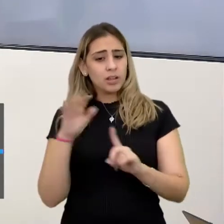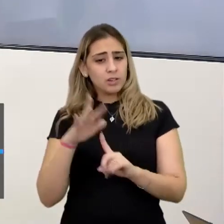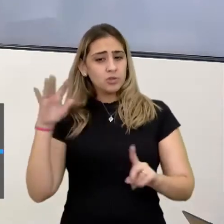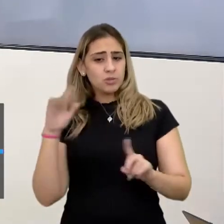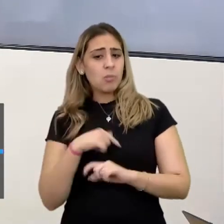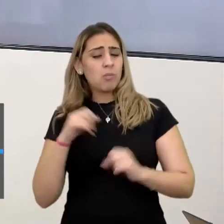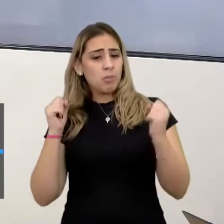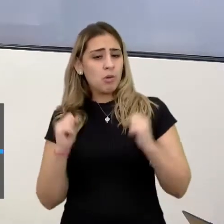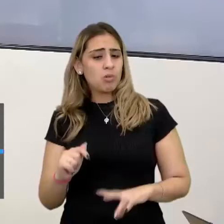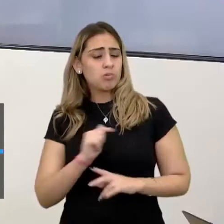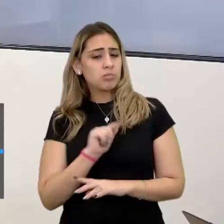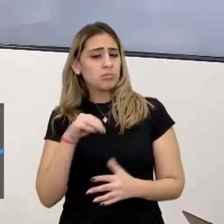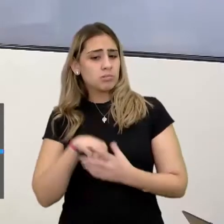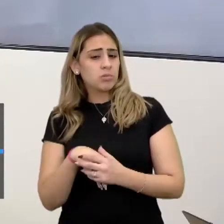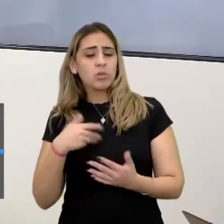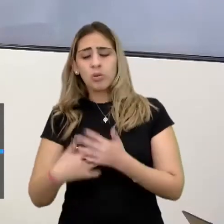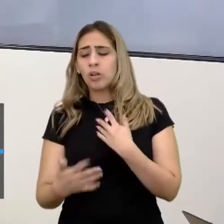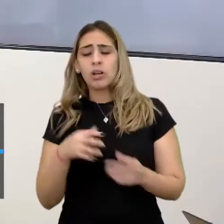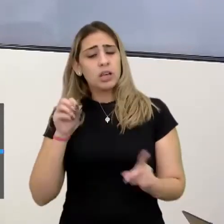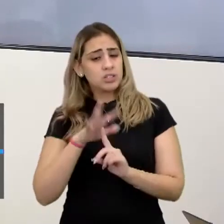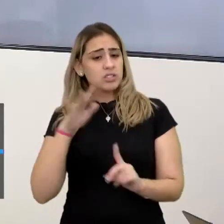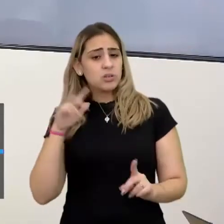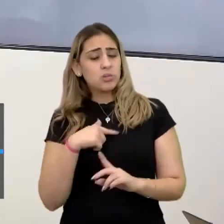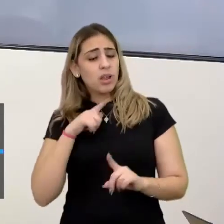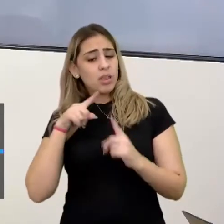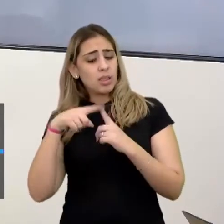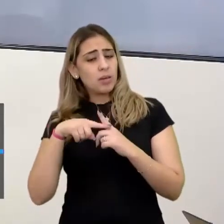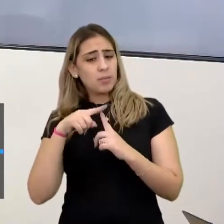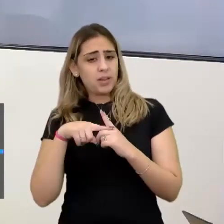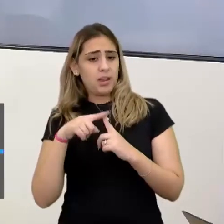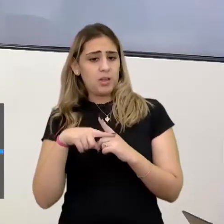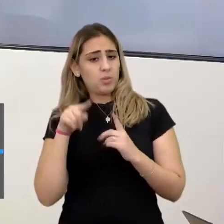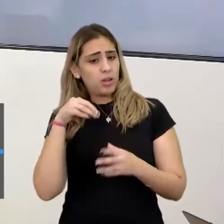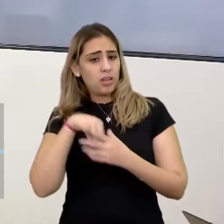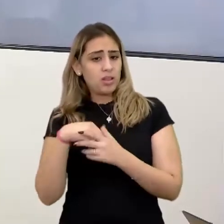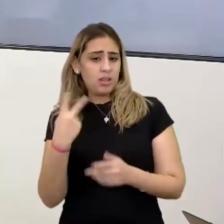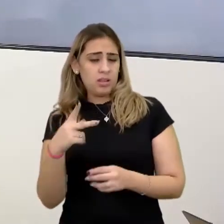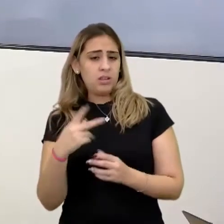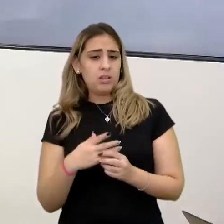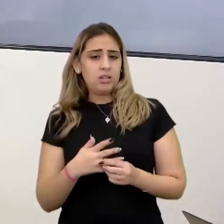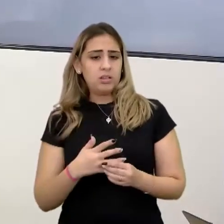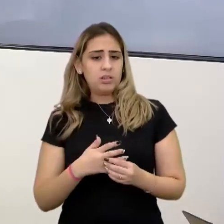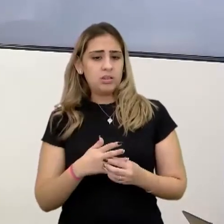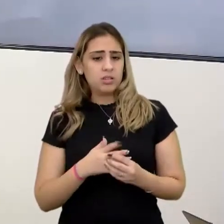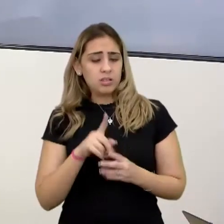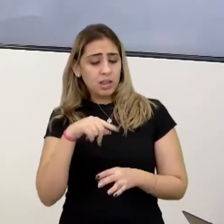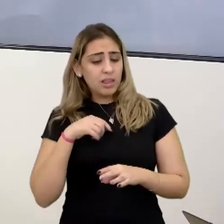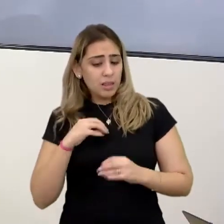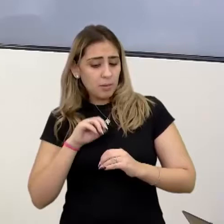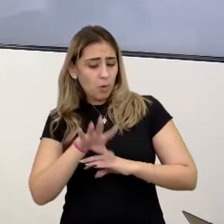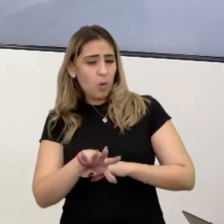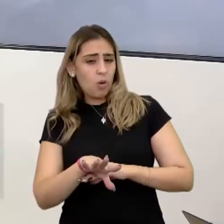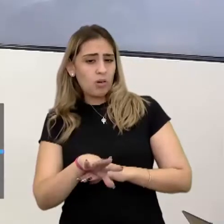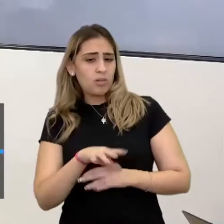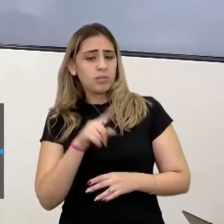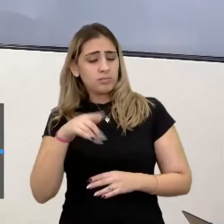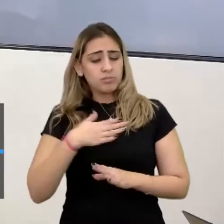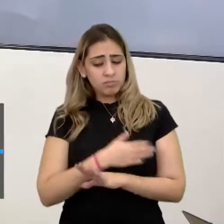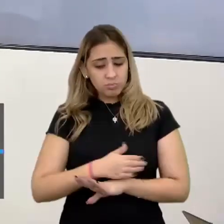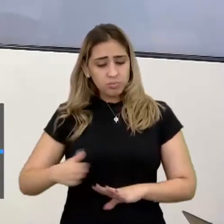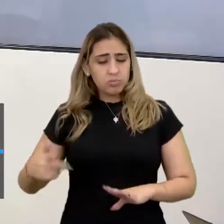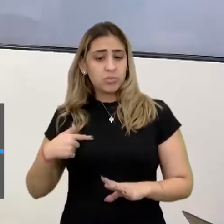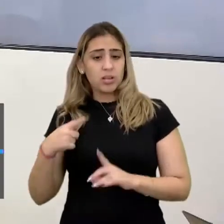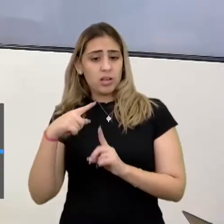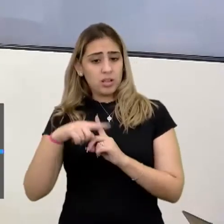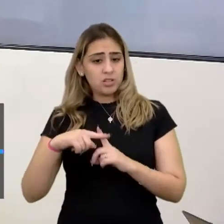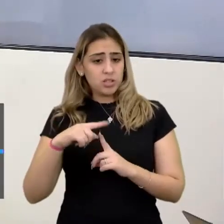né? Todo corpo que emite radiação, você pode saber a temperatura, né, dele, através da radiação que ele emite. E através da radiação cósmica